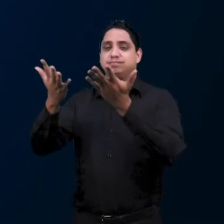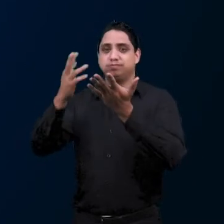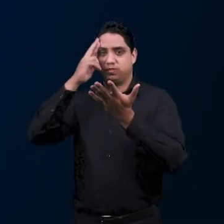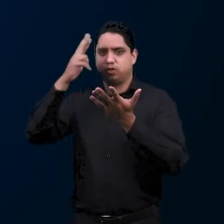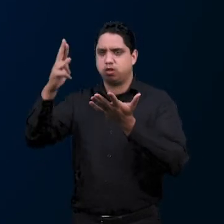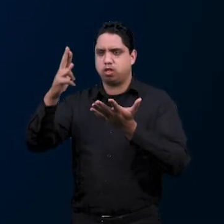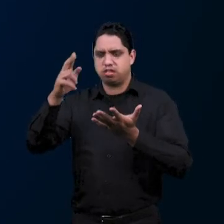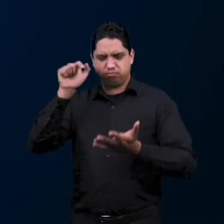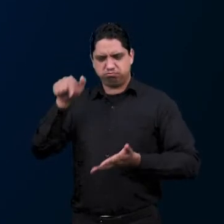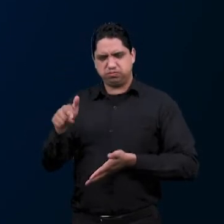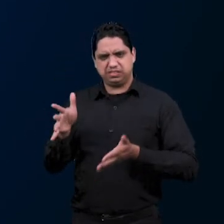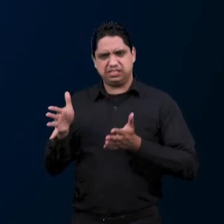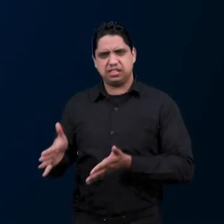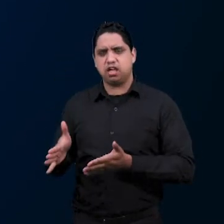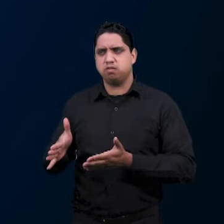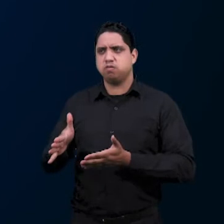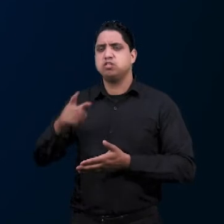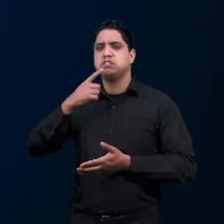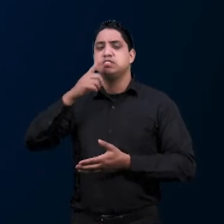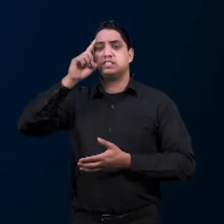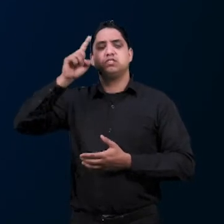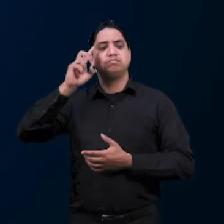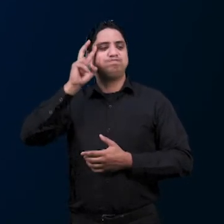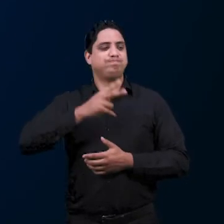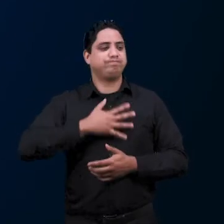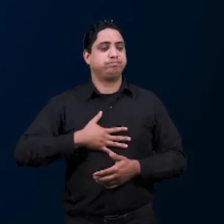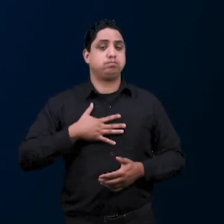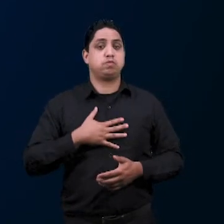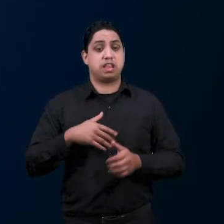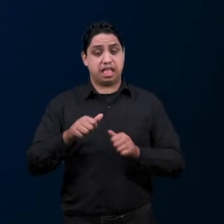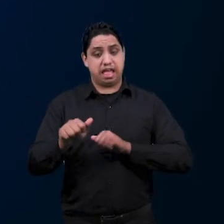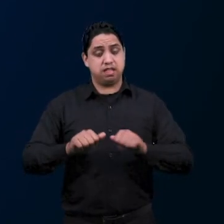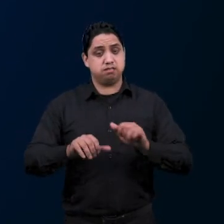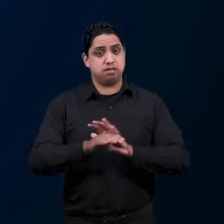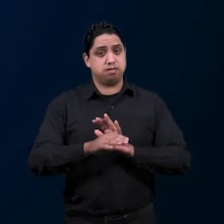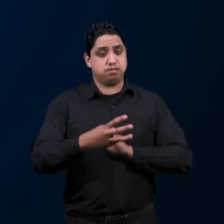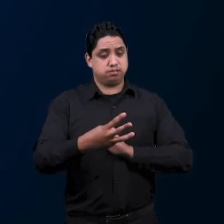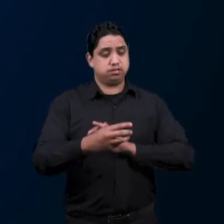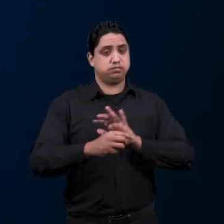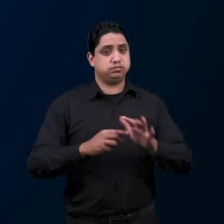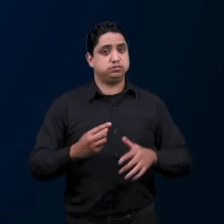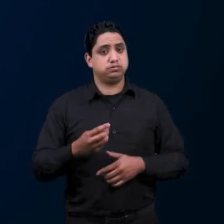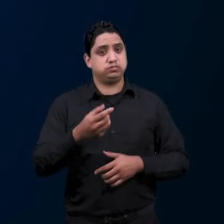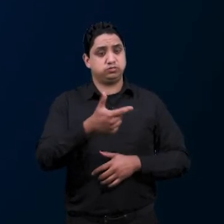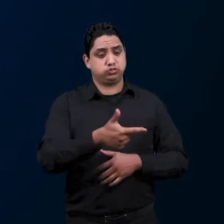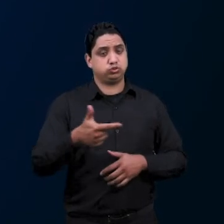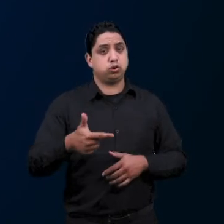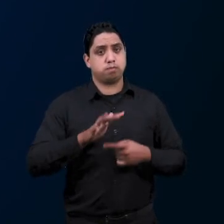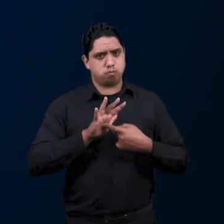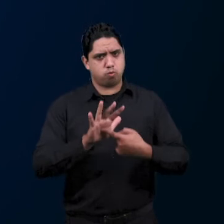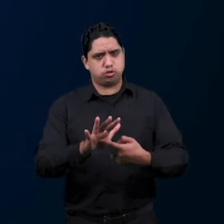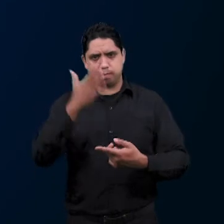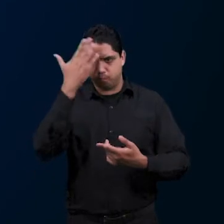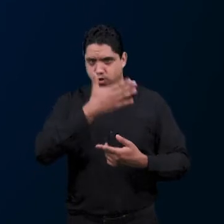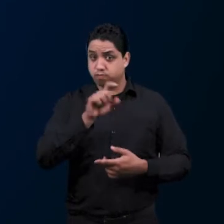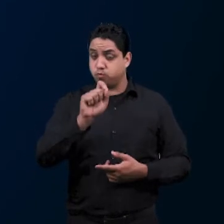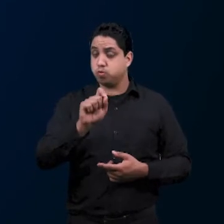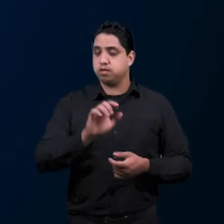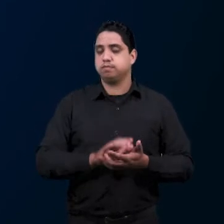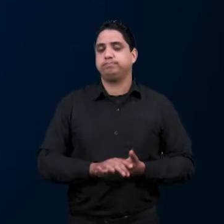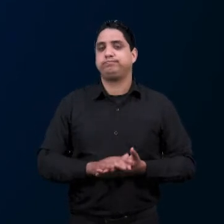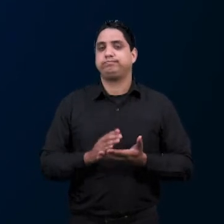homem segundo o coração de Deus, conforme texto de Atos dos Apóstolos, capítulo 13, versículo 22,